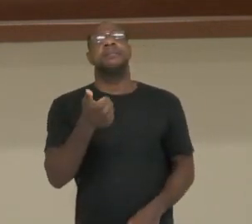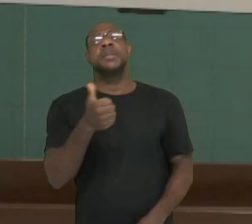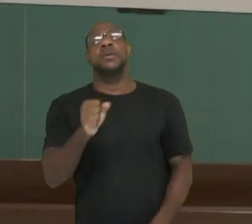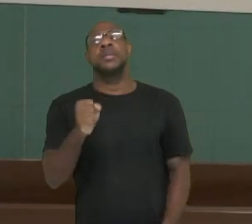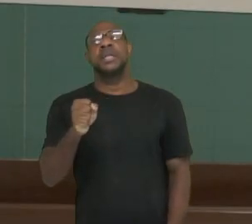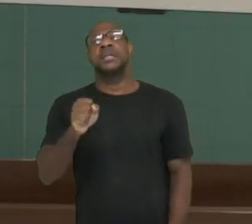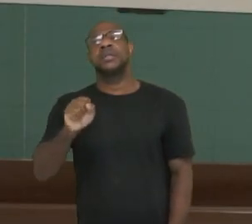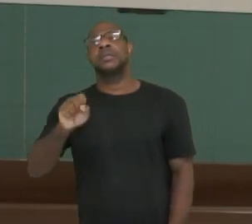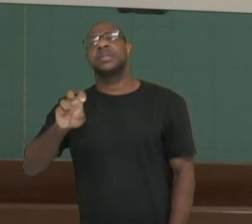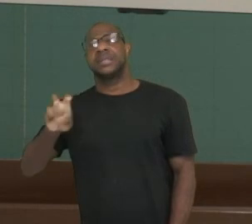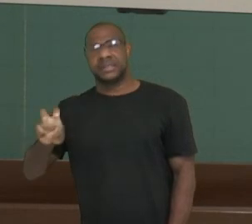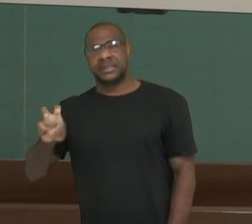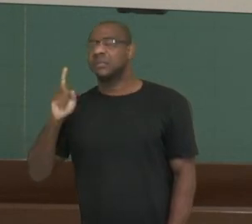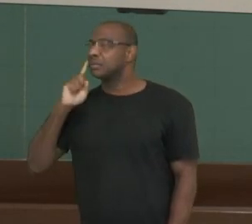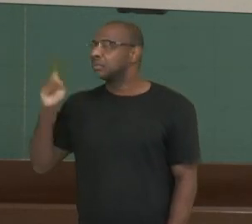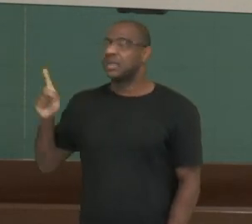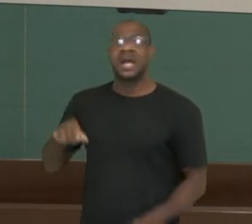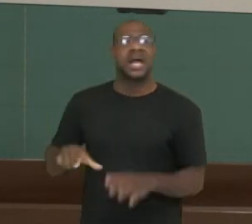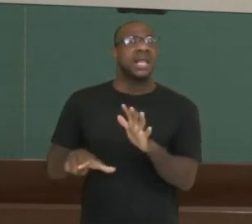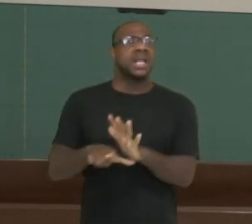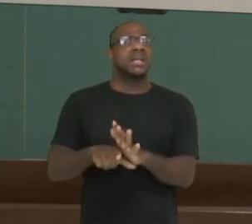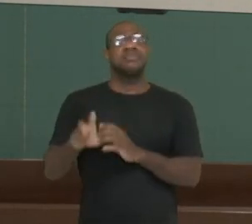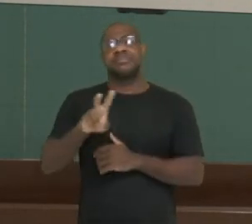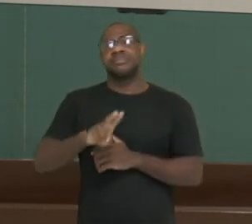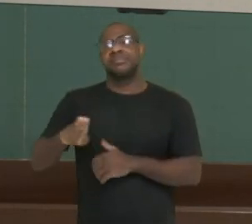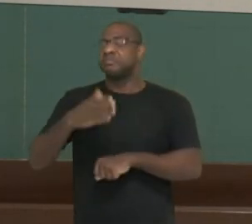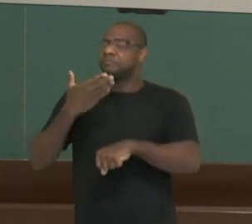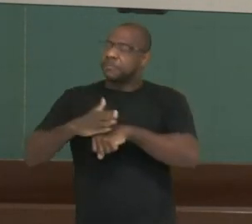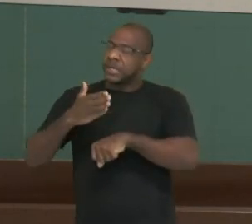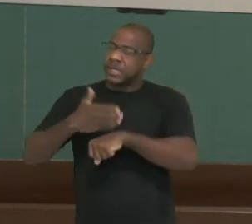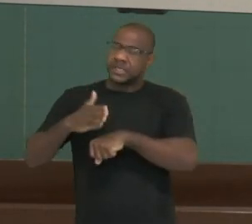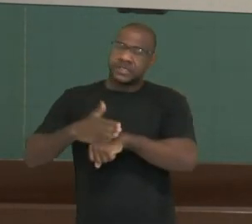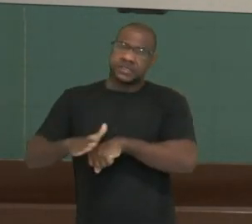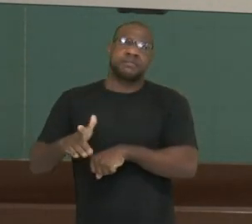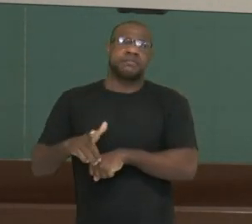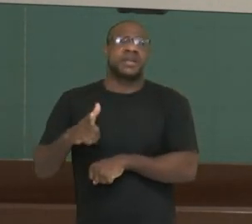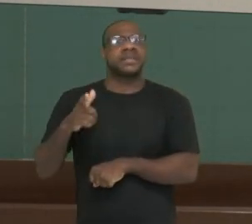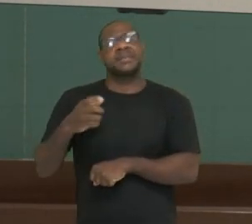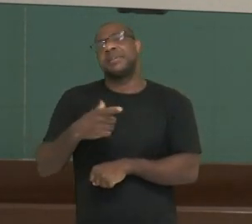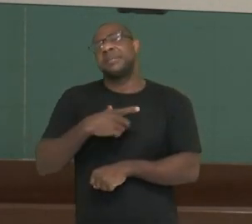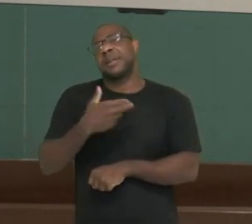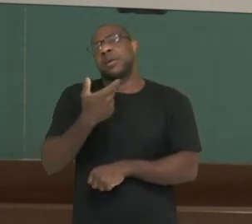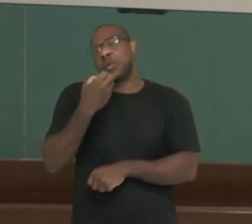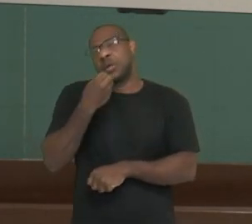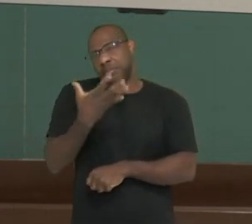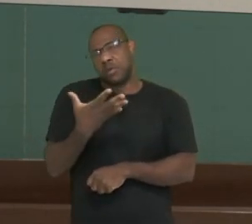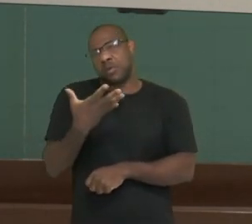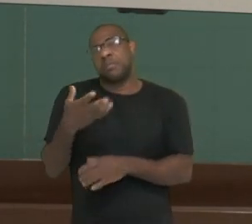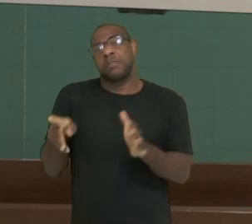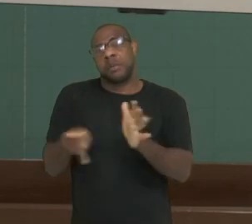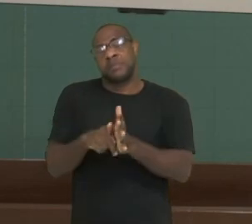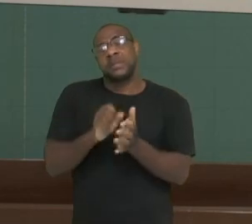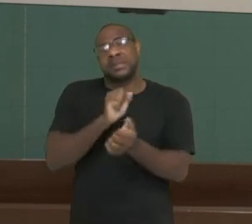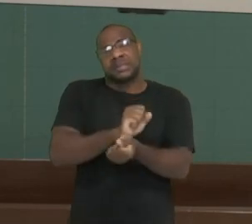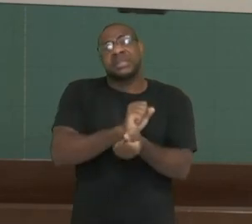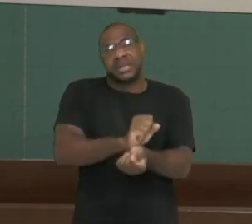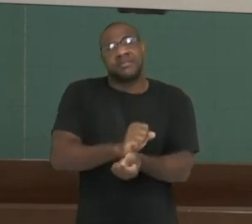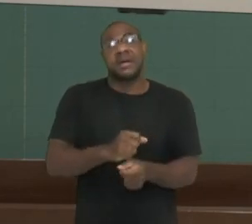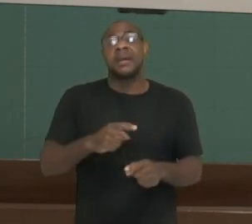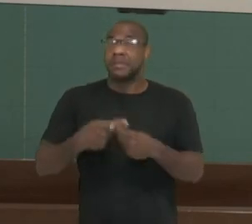1885. Essas leis elas não foram utilizadas na prática para um grande benefício para os escravizados, mas elas